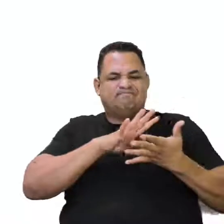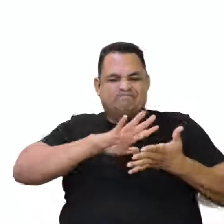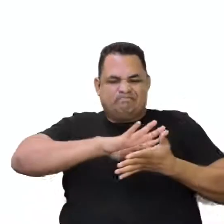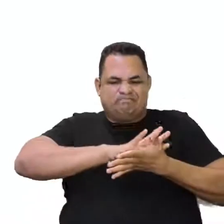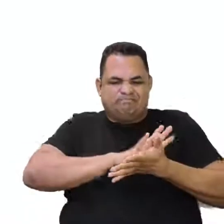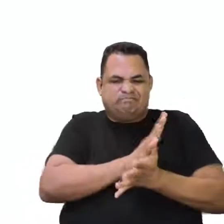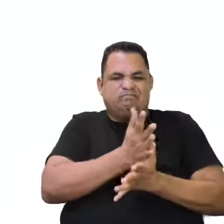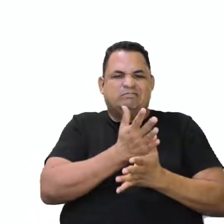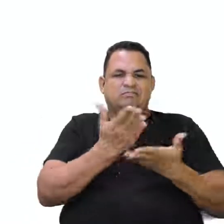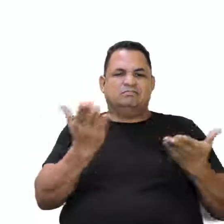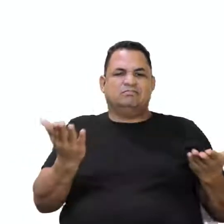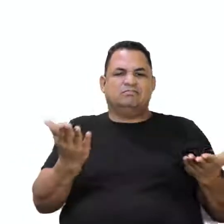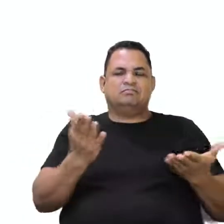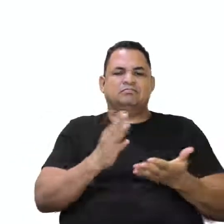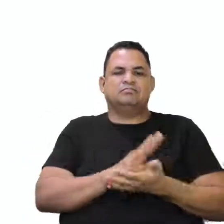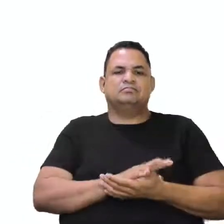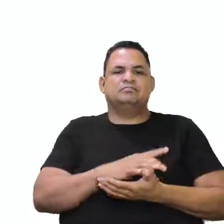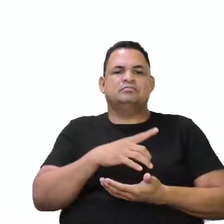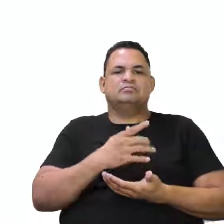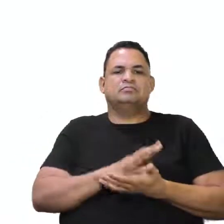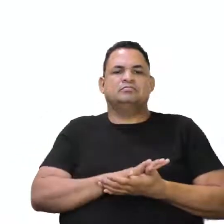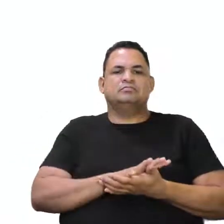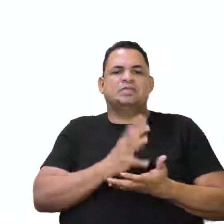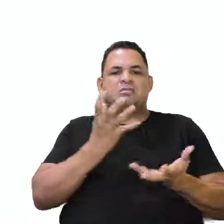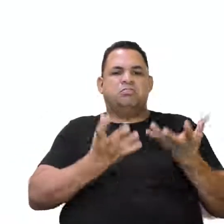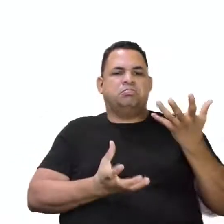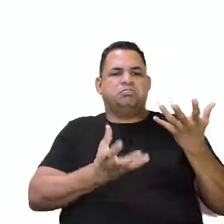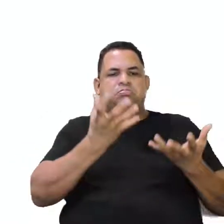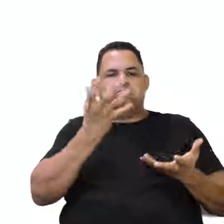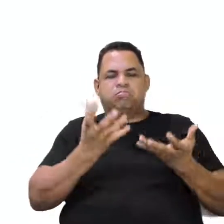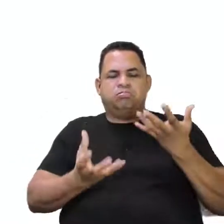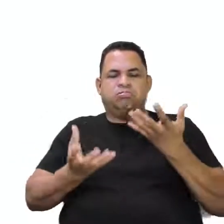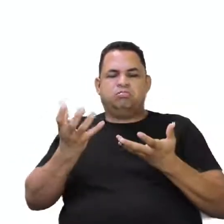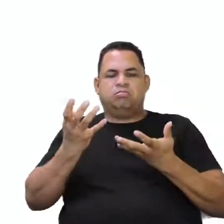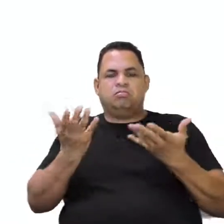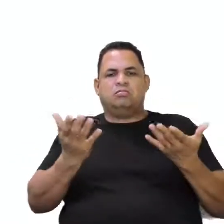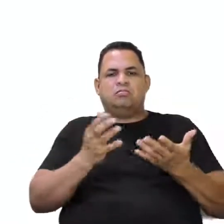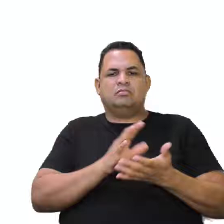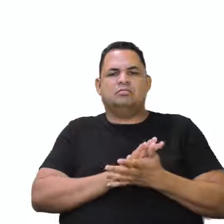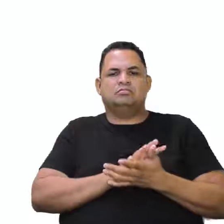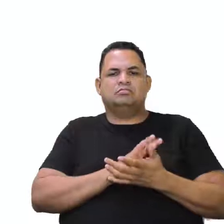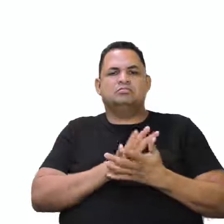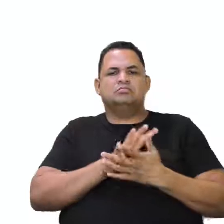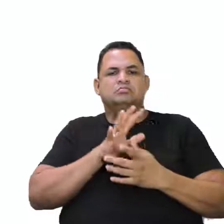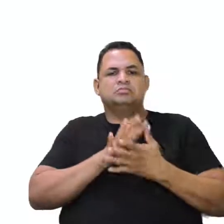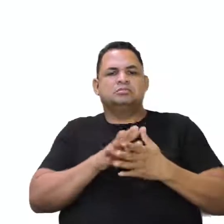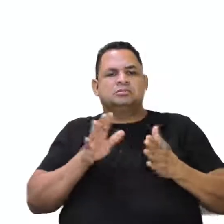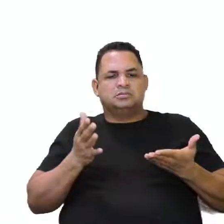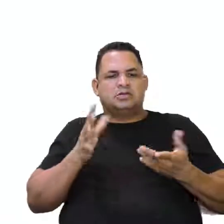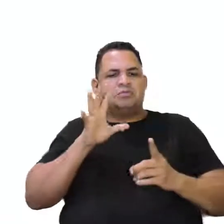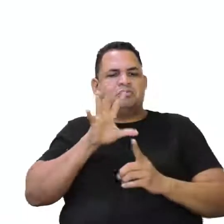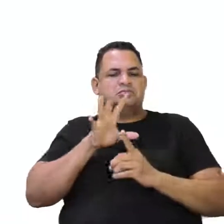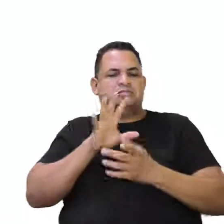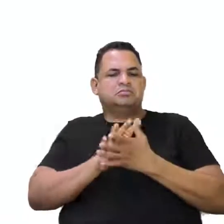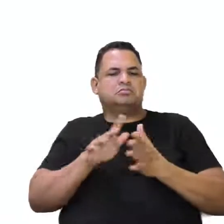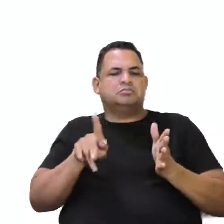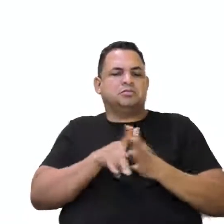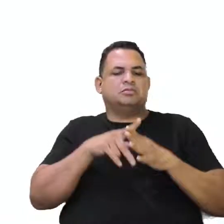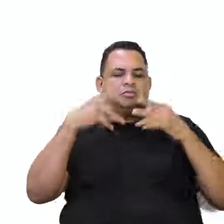muita dizimação. E muitos desses incêndios são induzidos, são provocados.